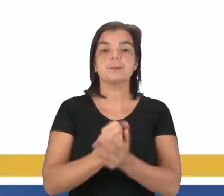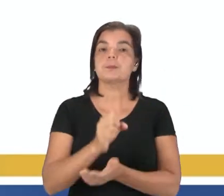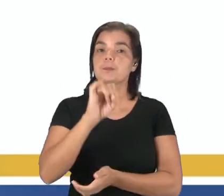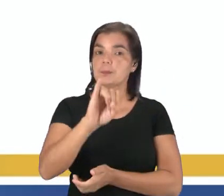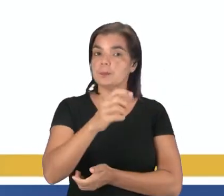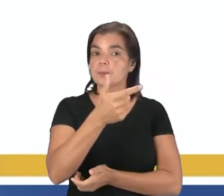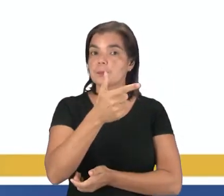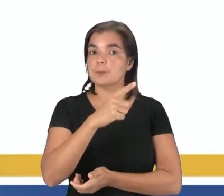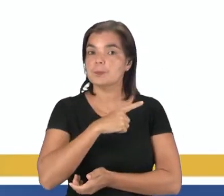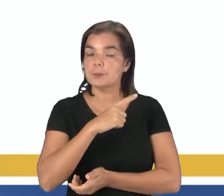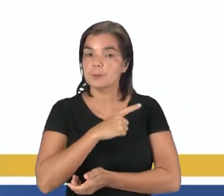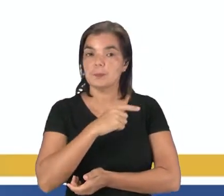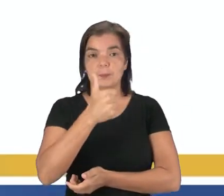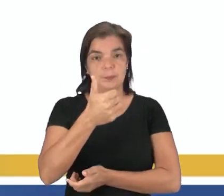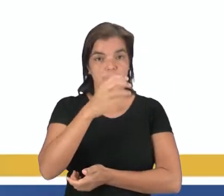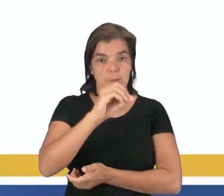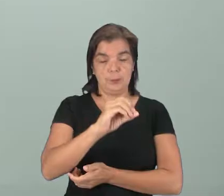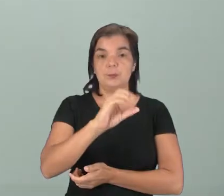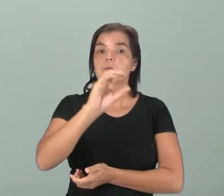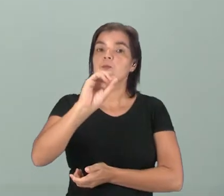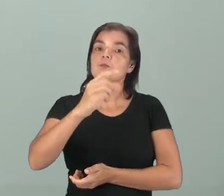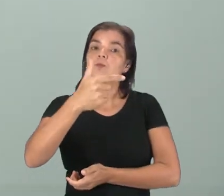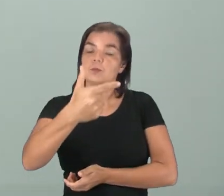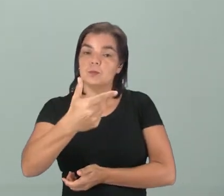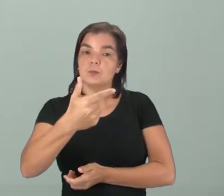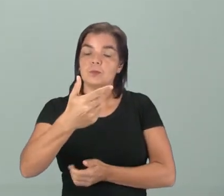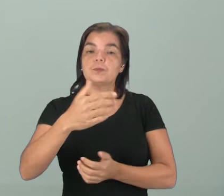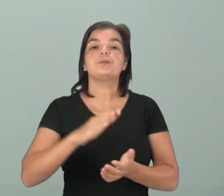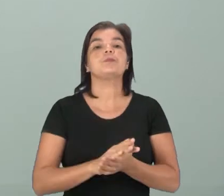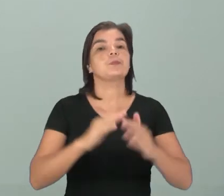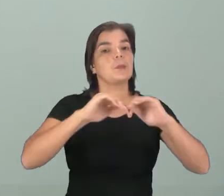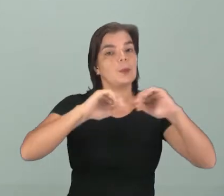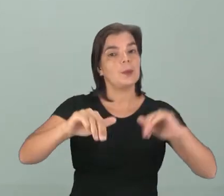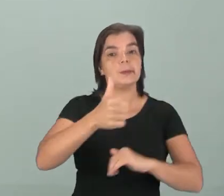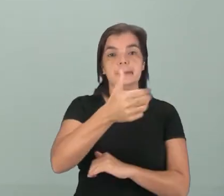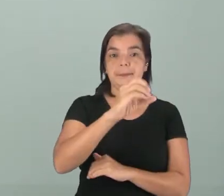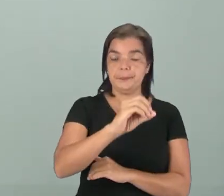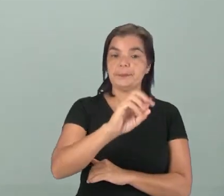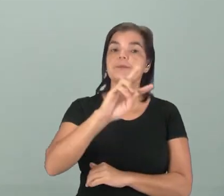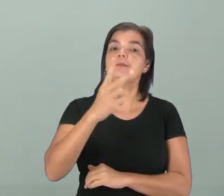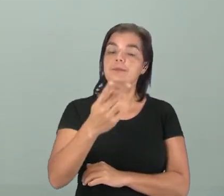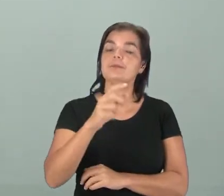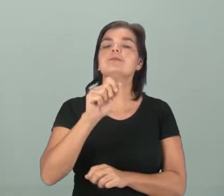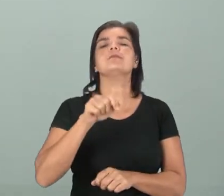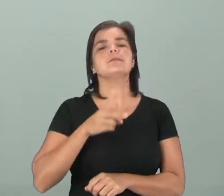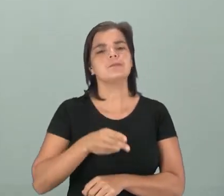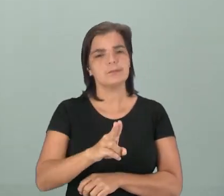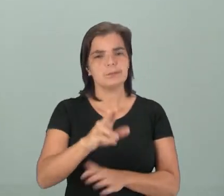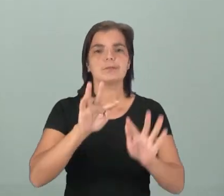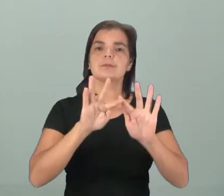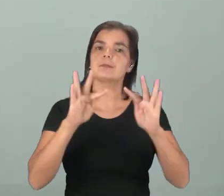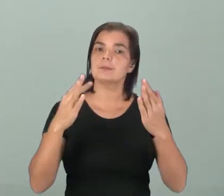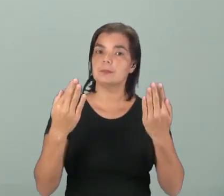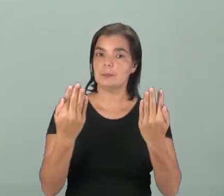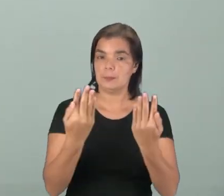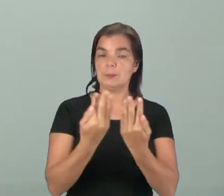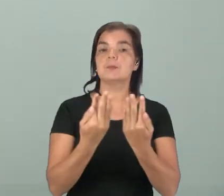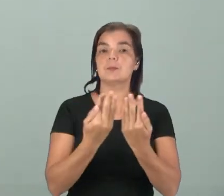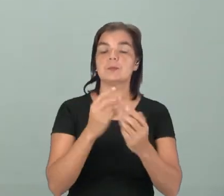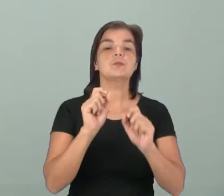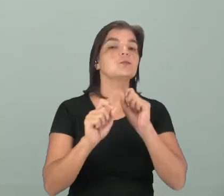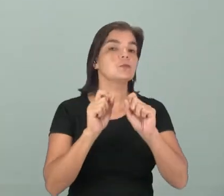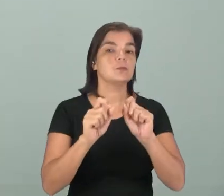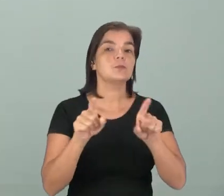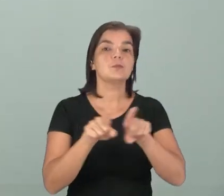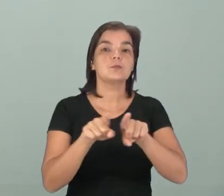eu tivesse aí 10 oxigênios separados de 10 hidrogênios, ainda seriam substâncias simples individuais, porque eu